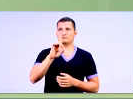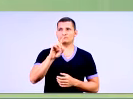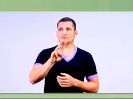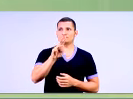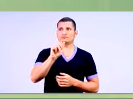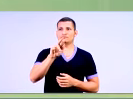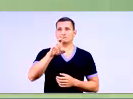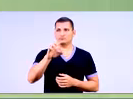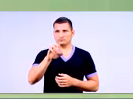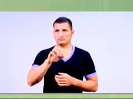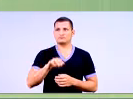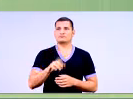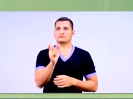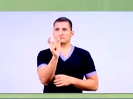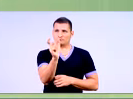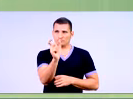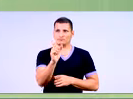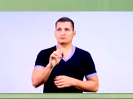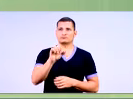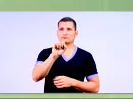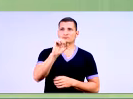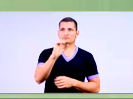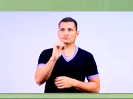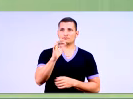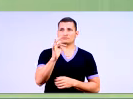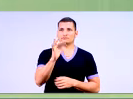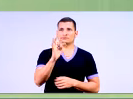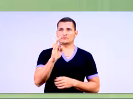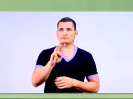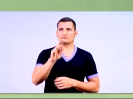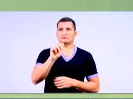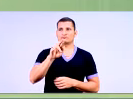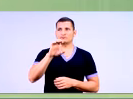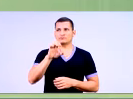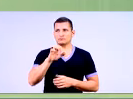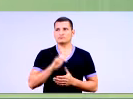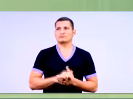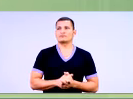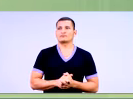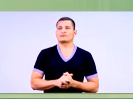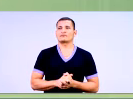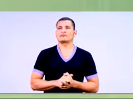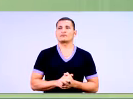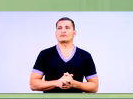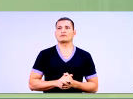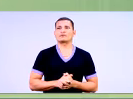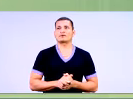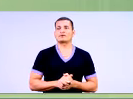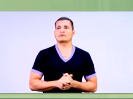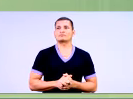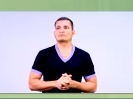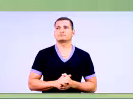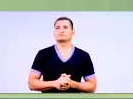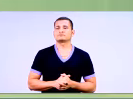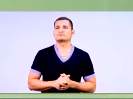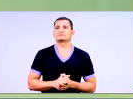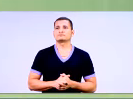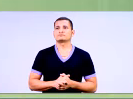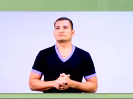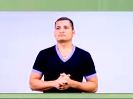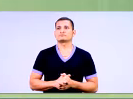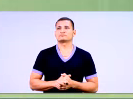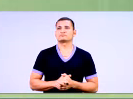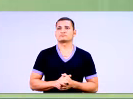software. São palavras com significado. Hardware é a parte física do computador, certo? A parte pesada, por isso hard, de